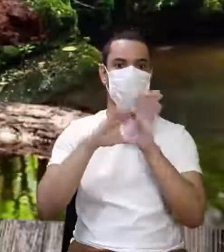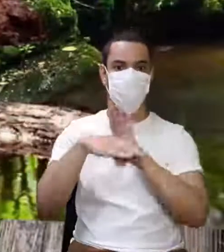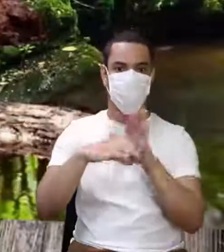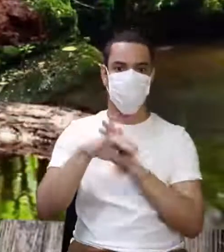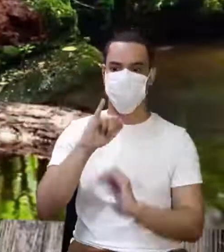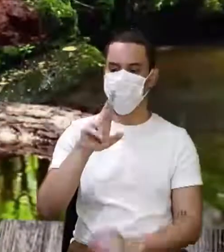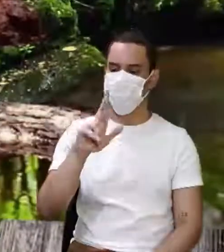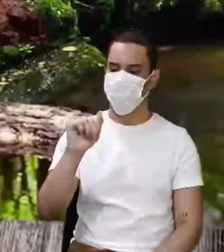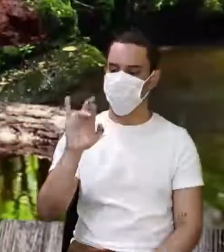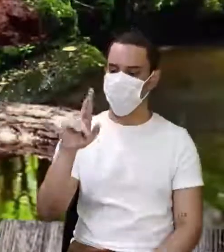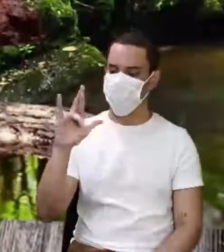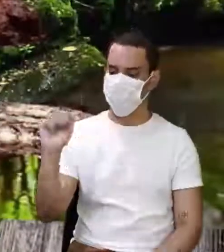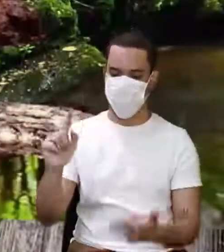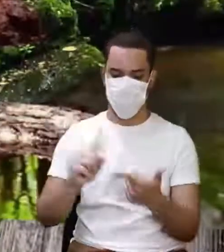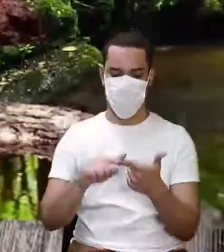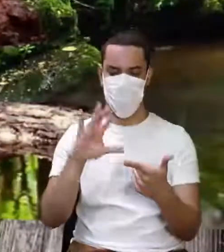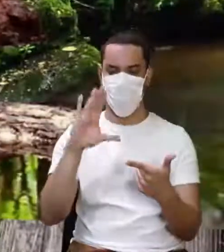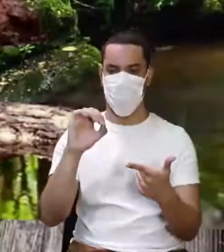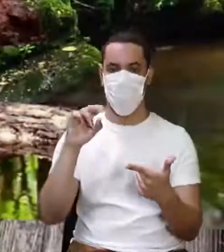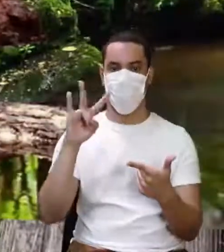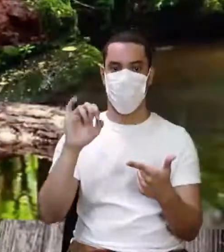irradiação, convergências,